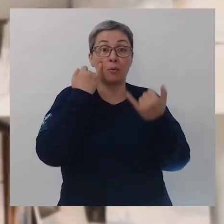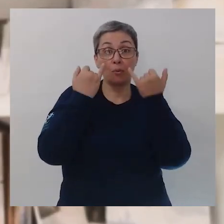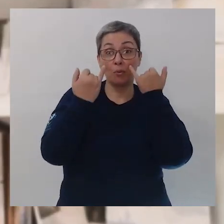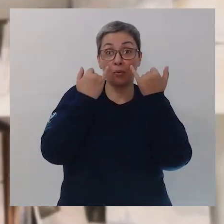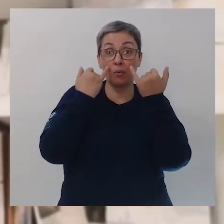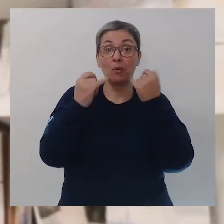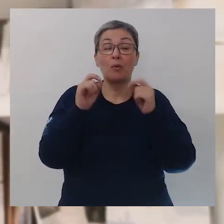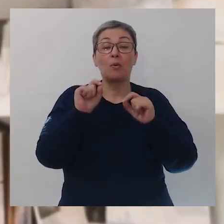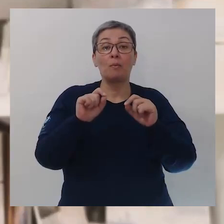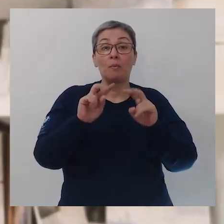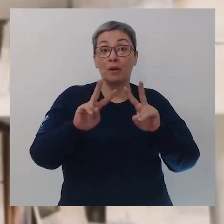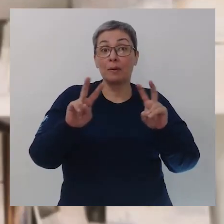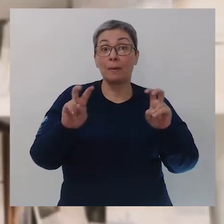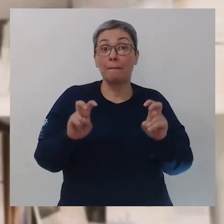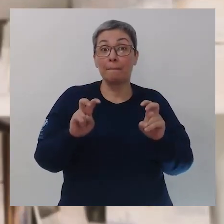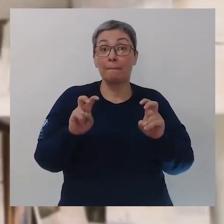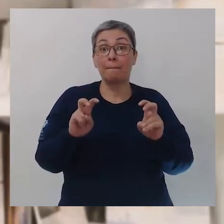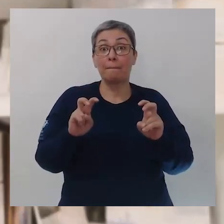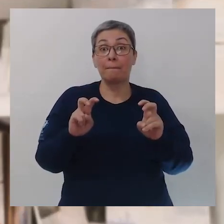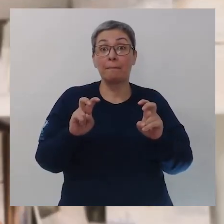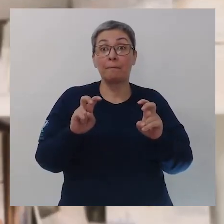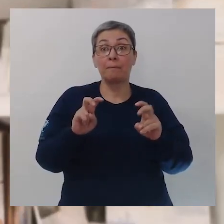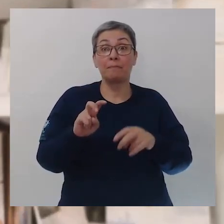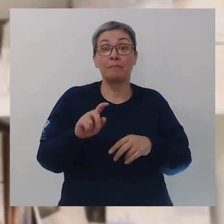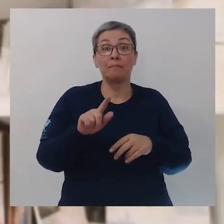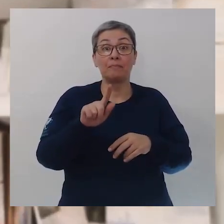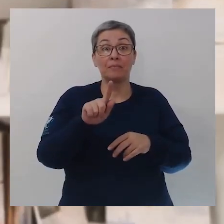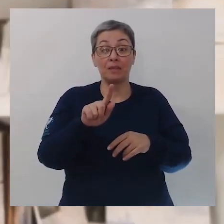de informação sobre